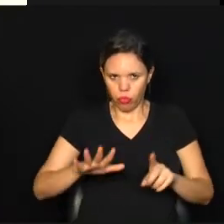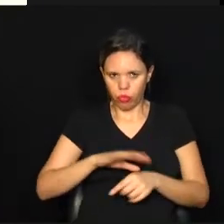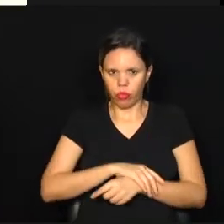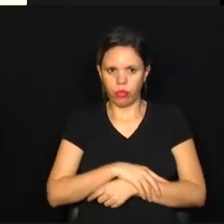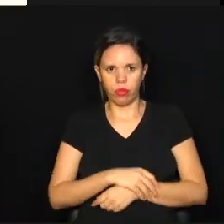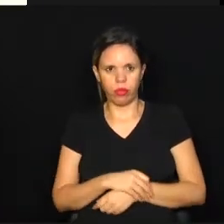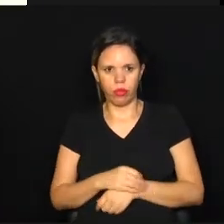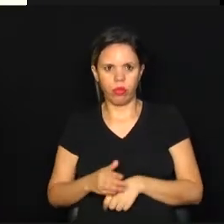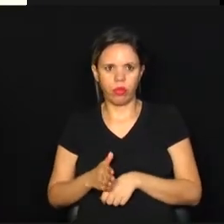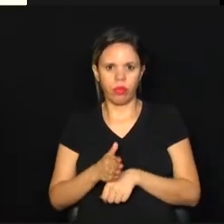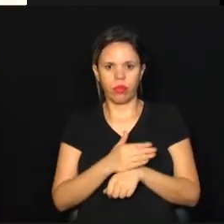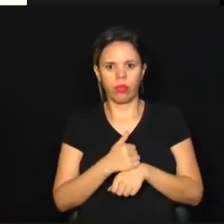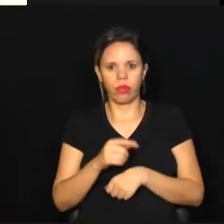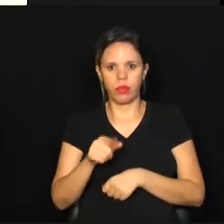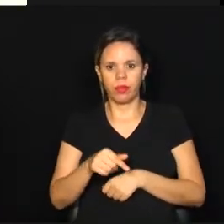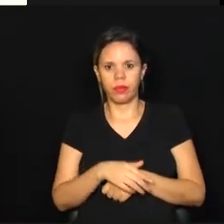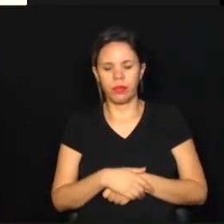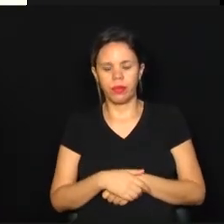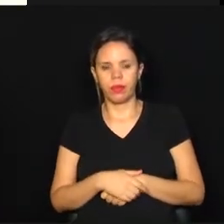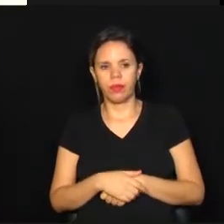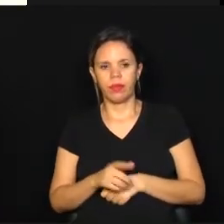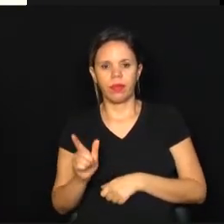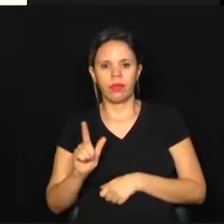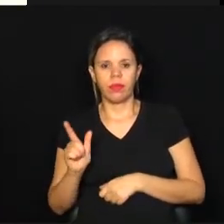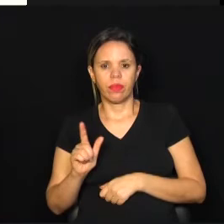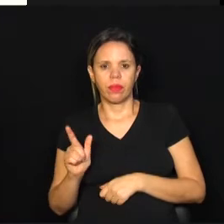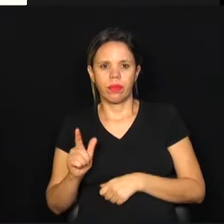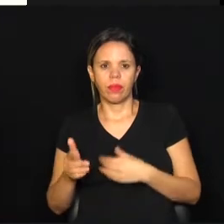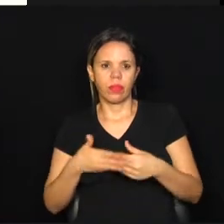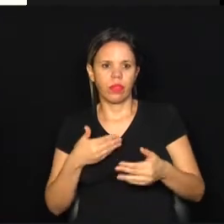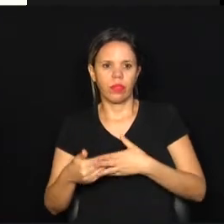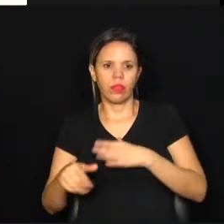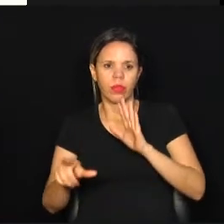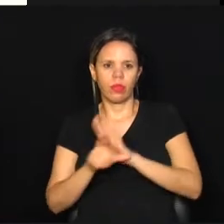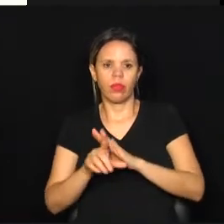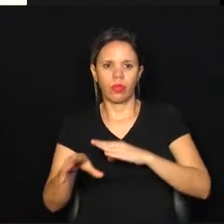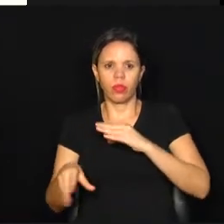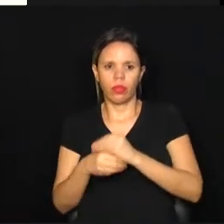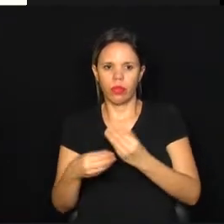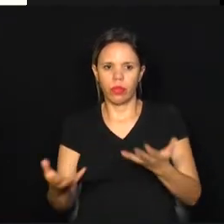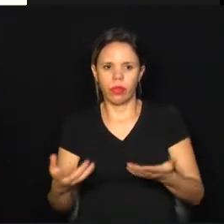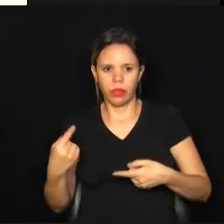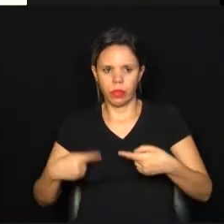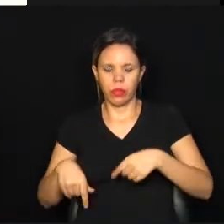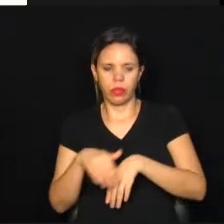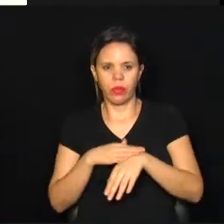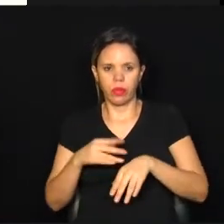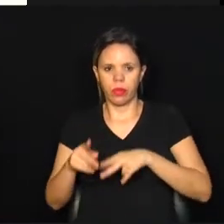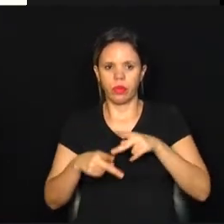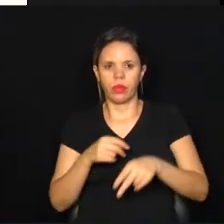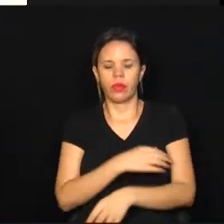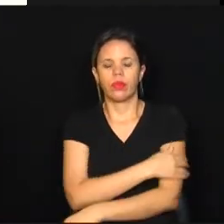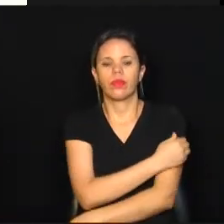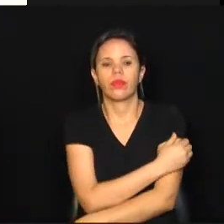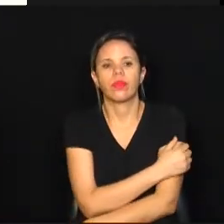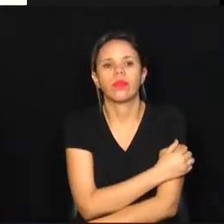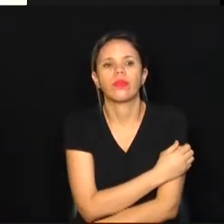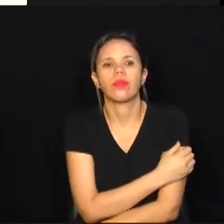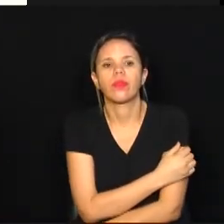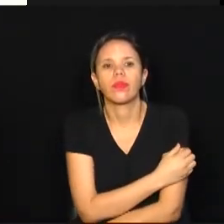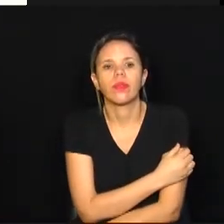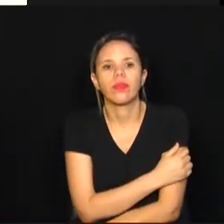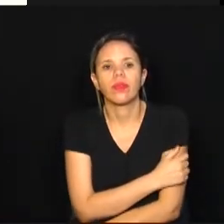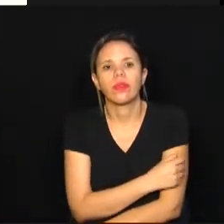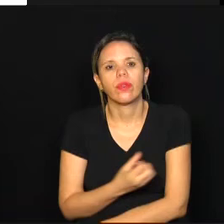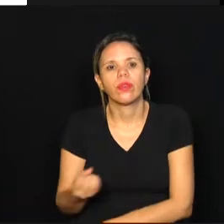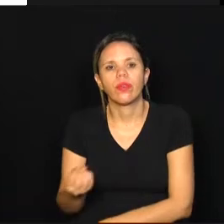também antes, né, disso. É óbvio que qualquer lei complementar requer a discussão com a população de um